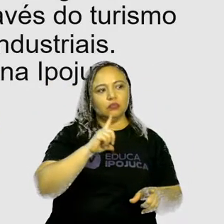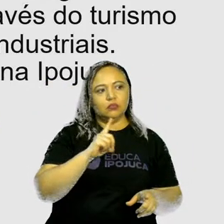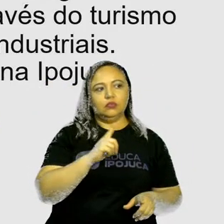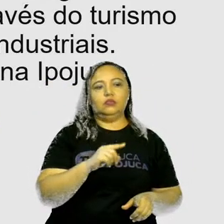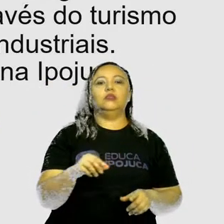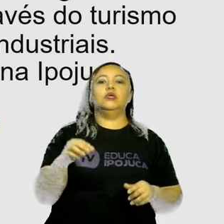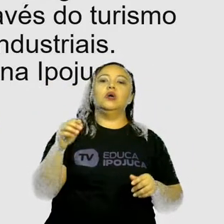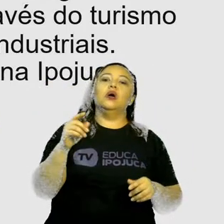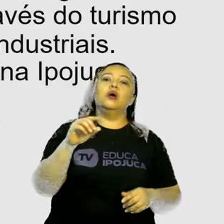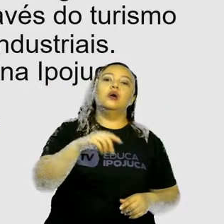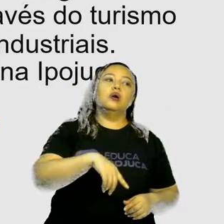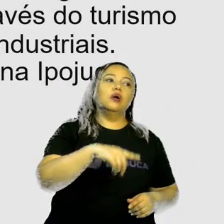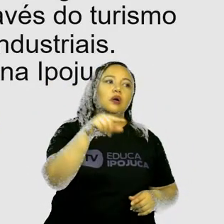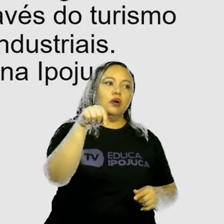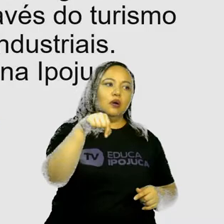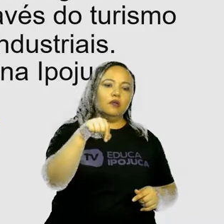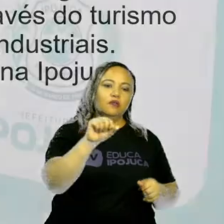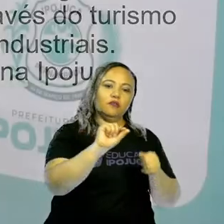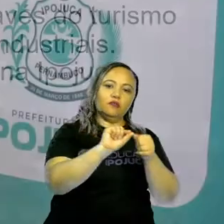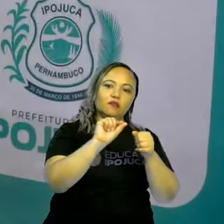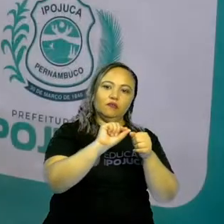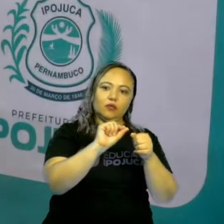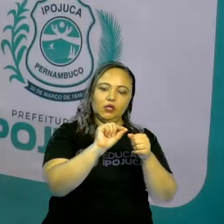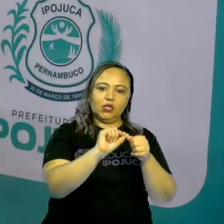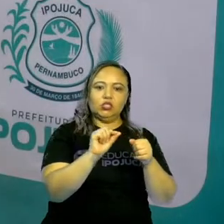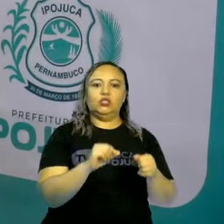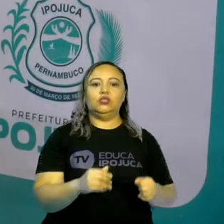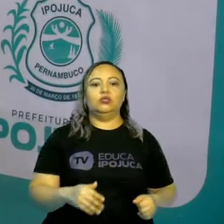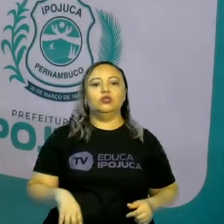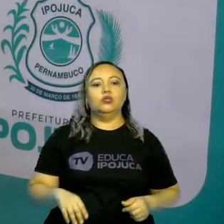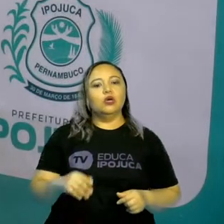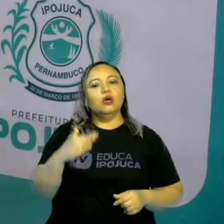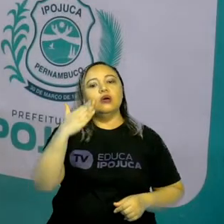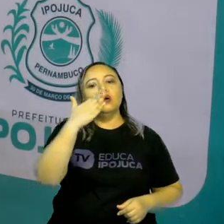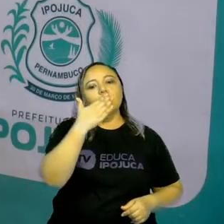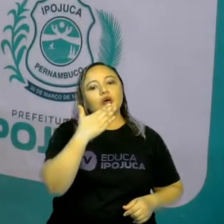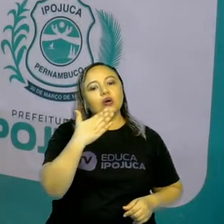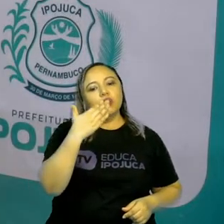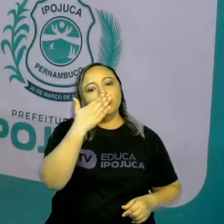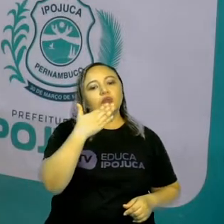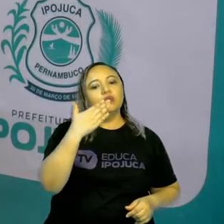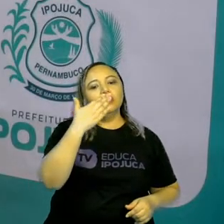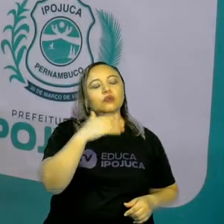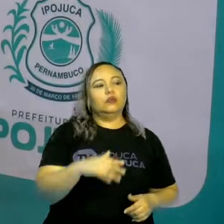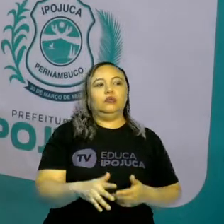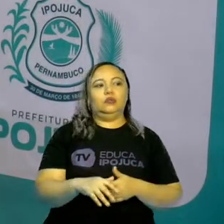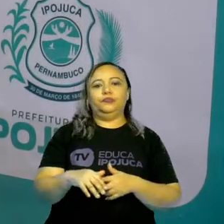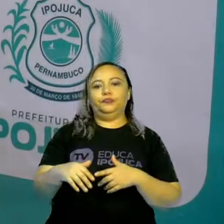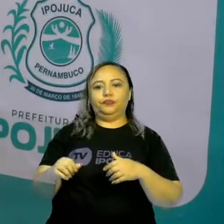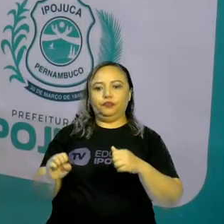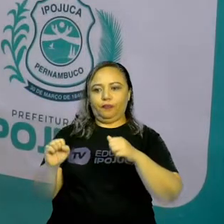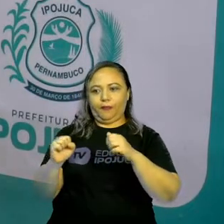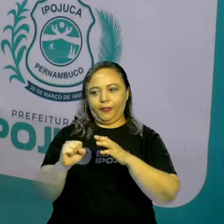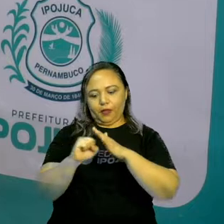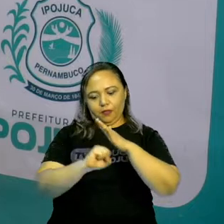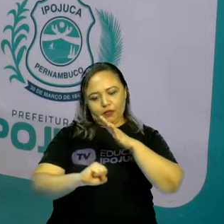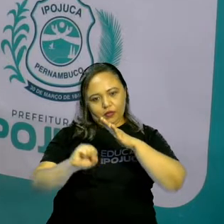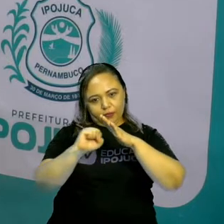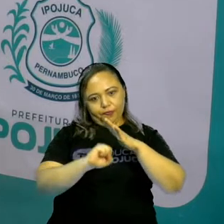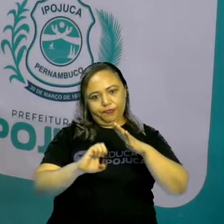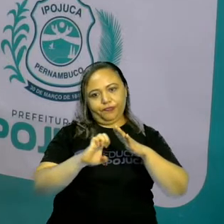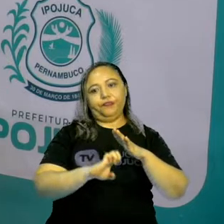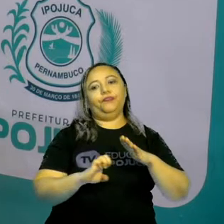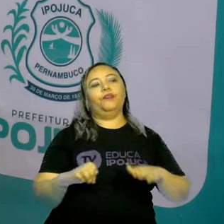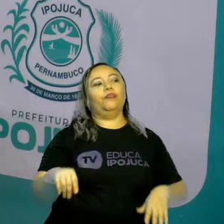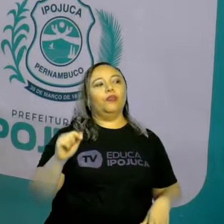onde também dá muito emprego, fornece muito emprego, promove muito emprego para a nossa